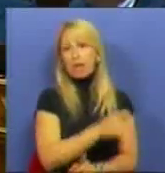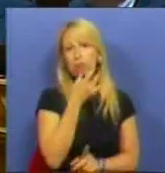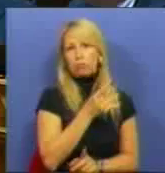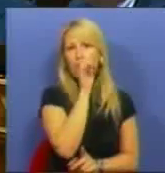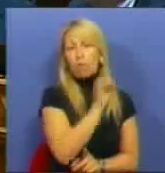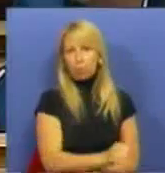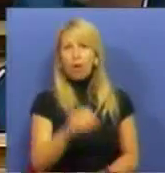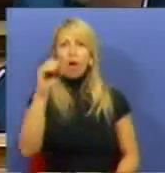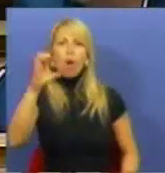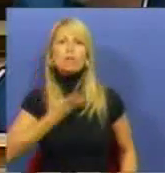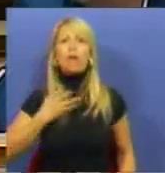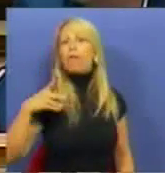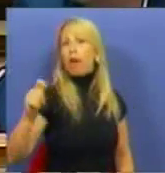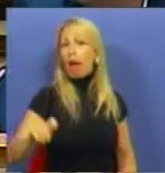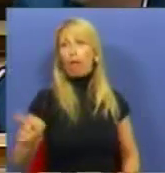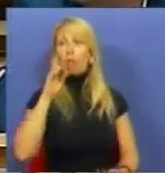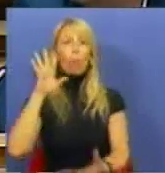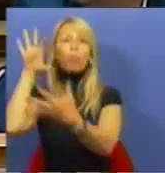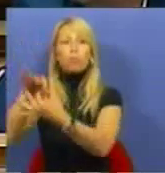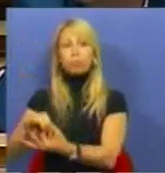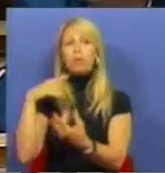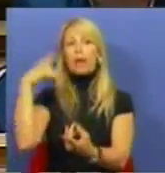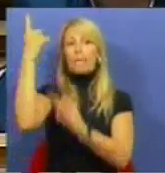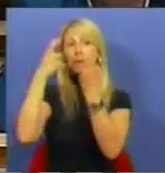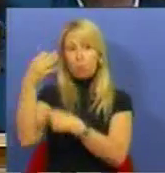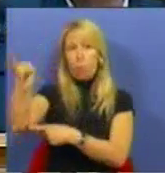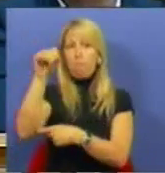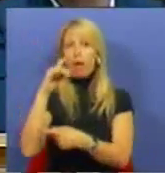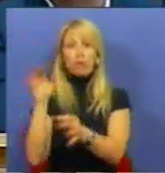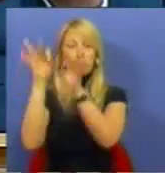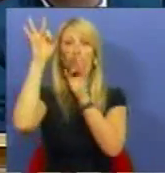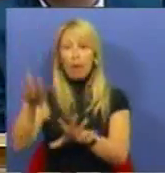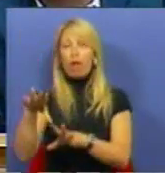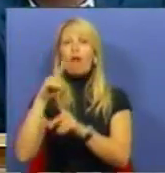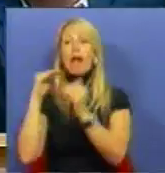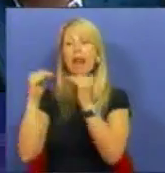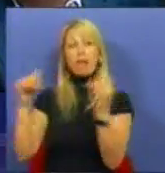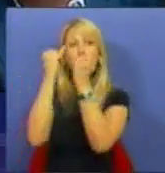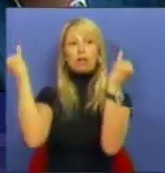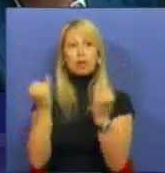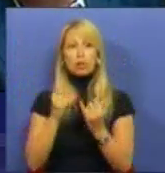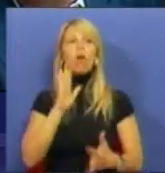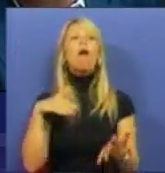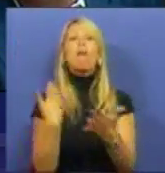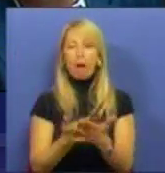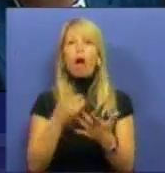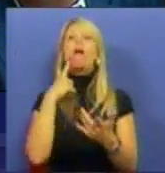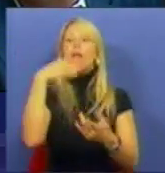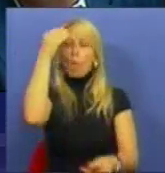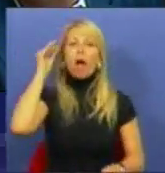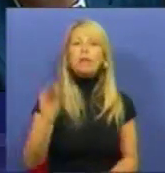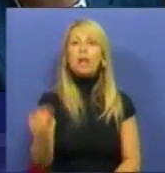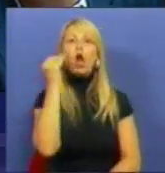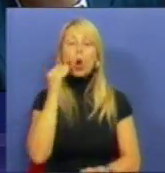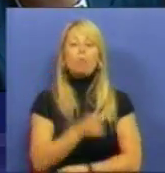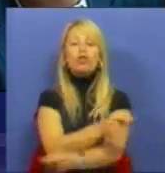propriamente um bastião do pensamento socialista a nível internacional, que dá lições de política de distribuição de sacrifícios ao